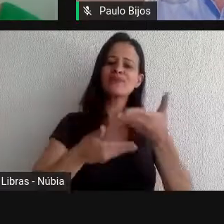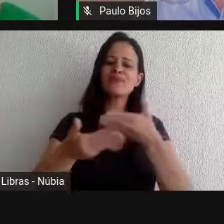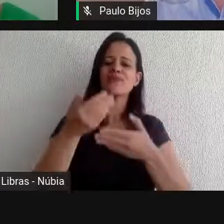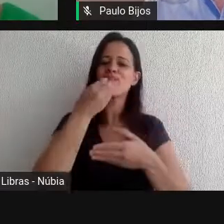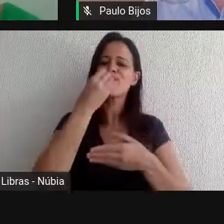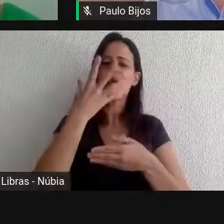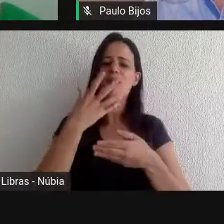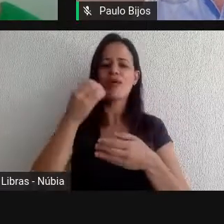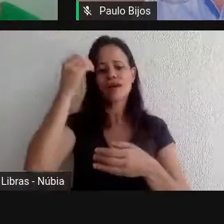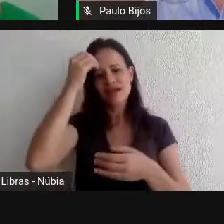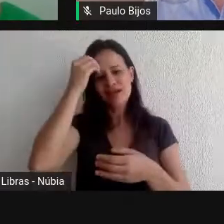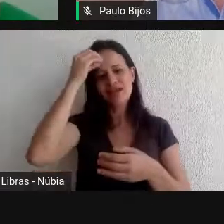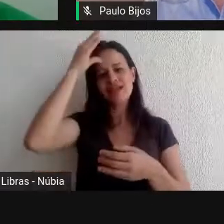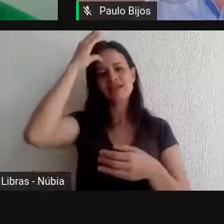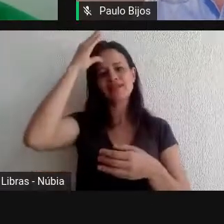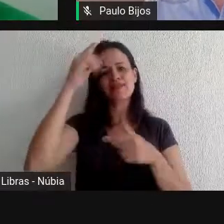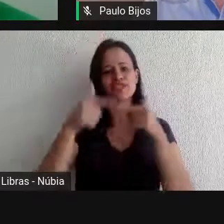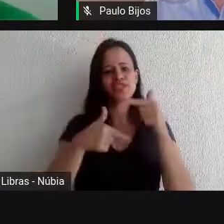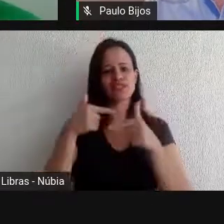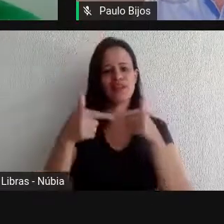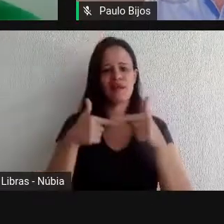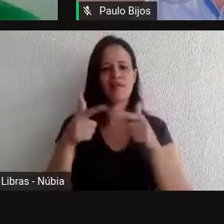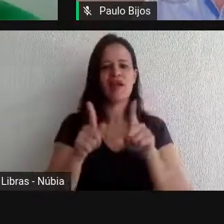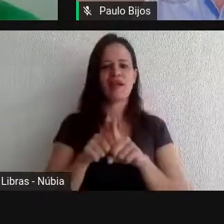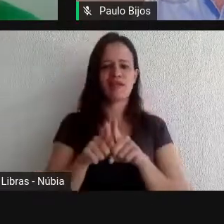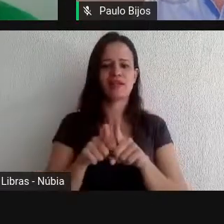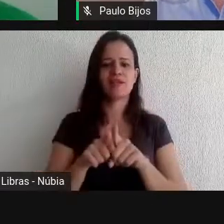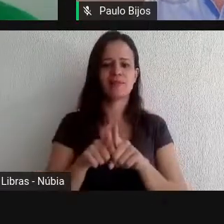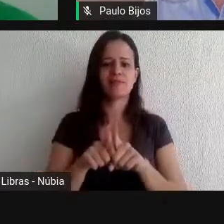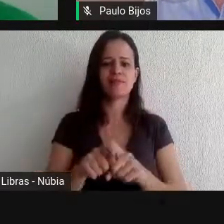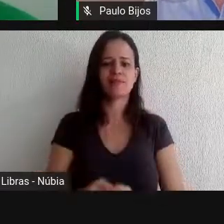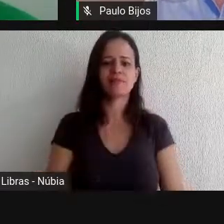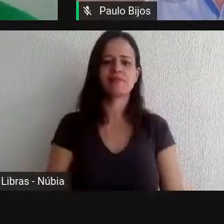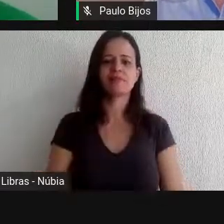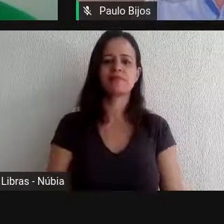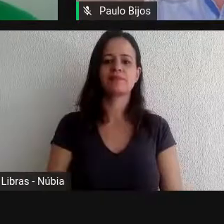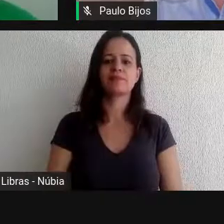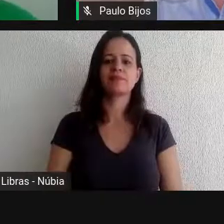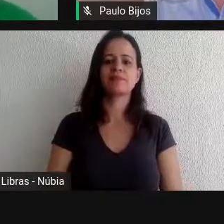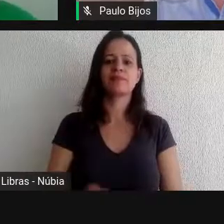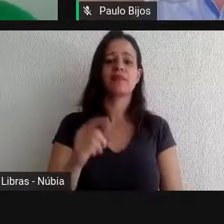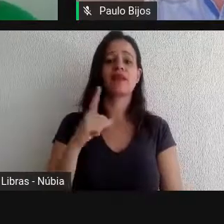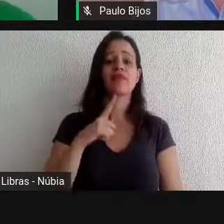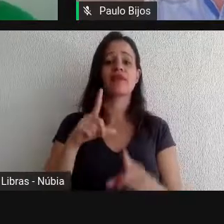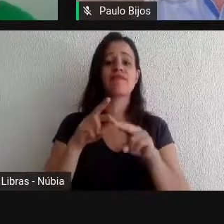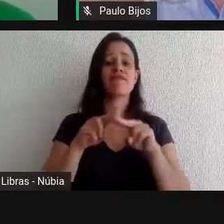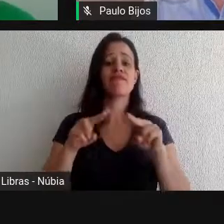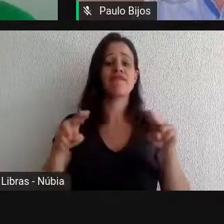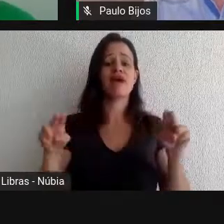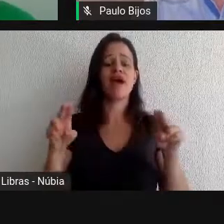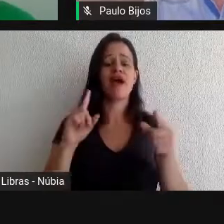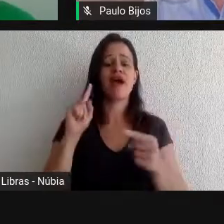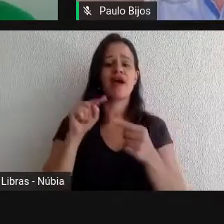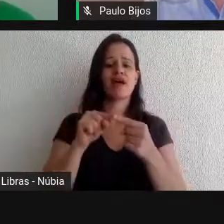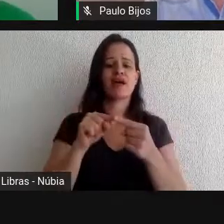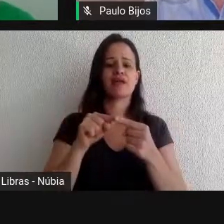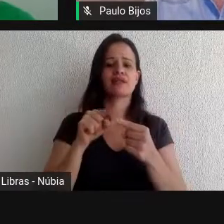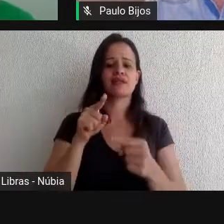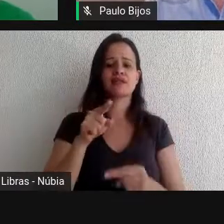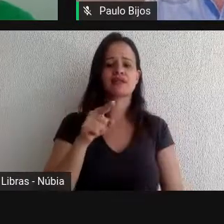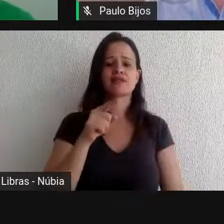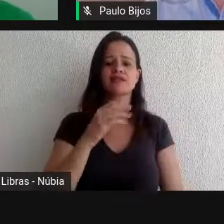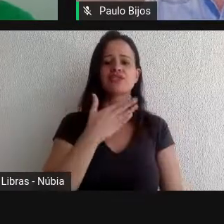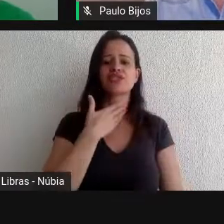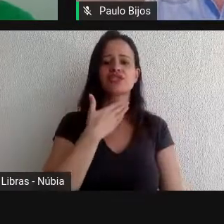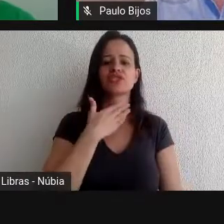para depois modificar esse ambiente de trabalho. Nós temos várias questões aqui no nosso chat, que a